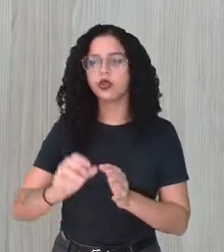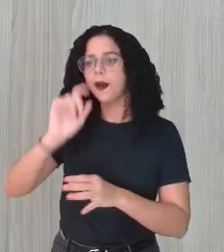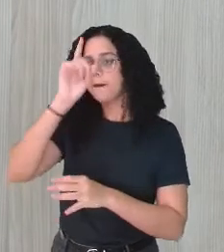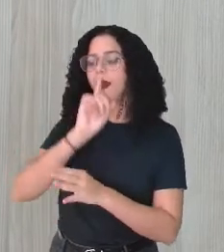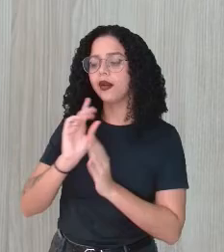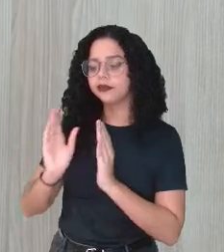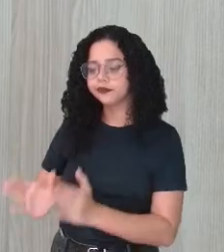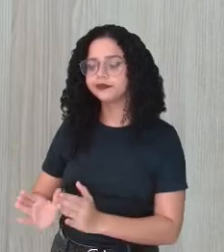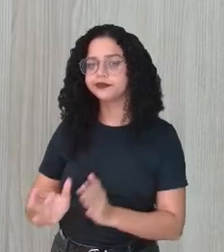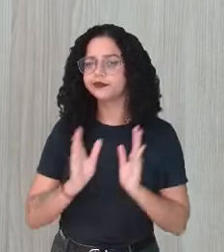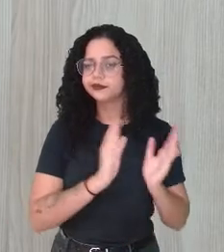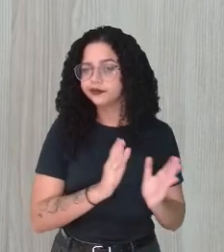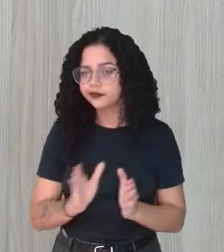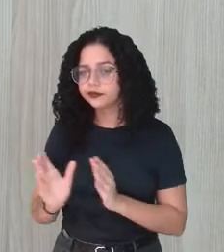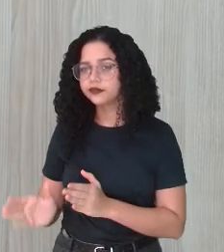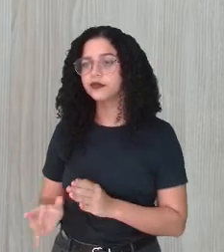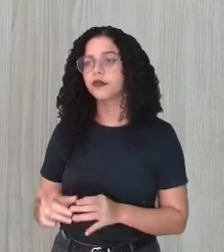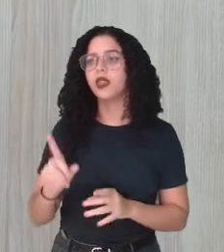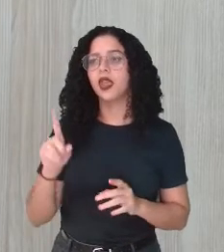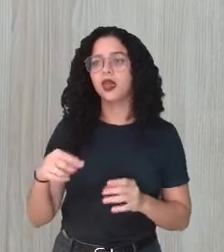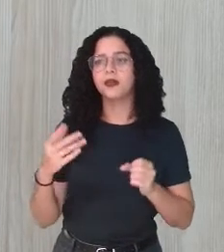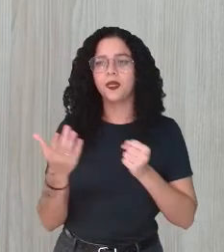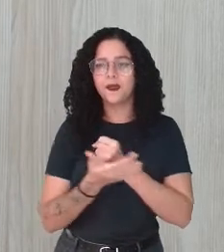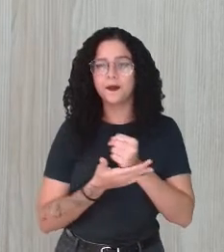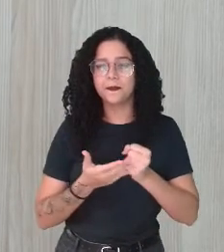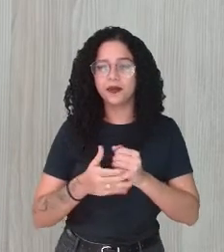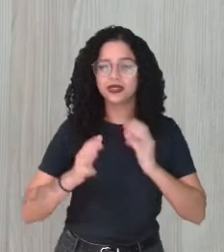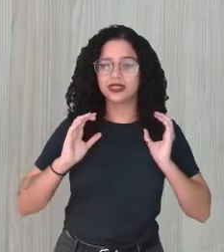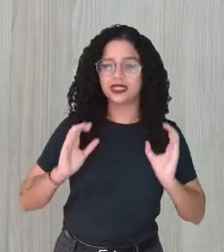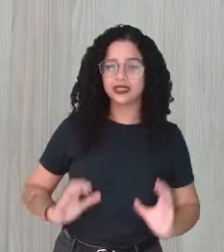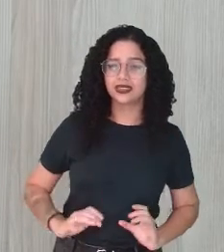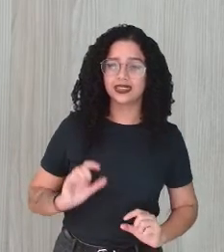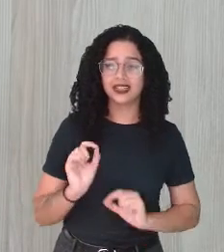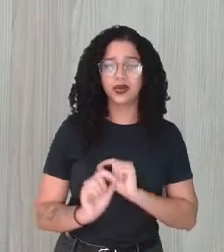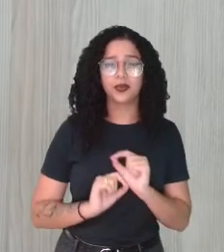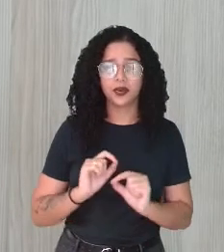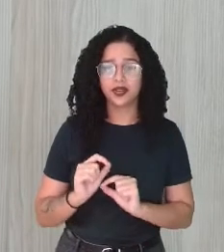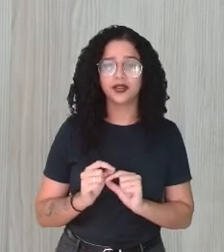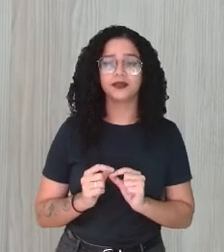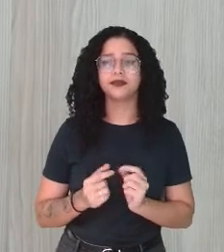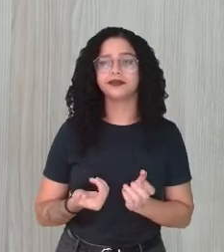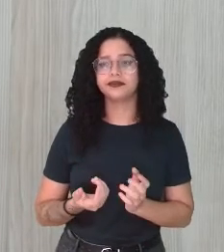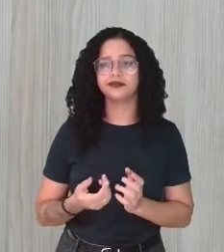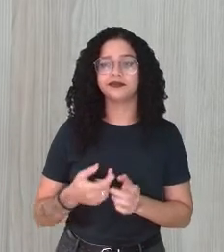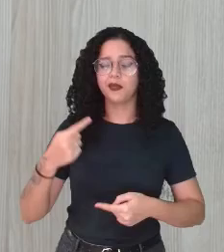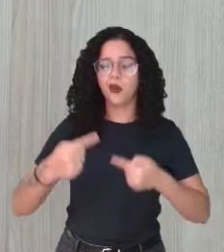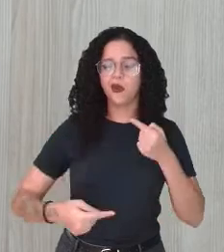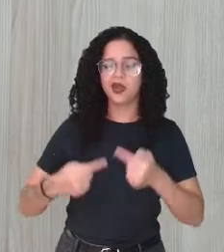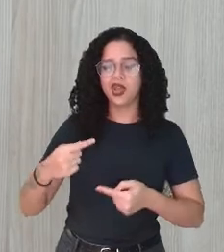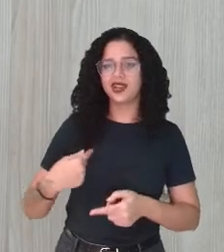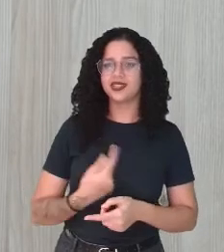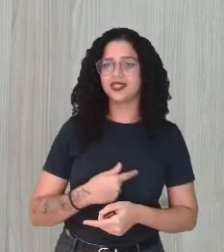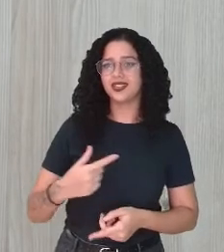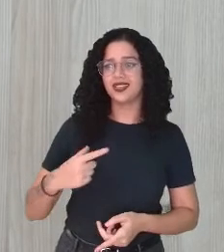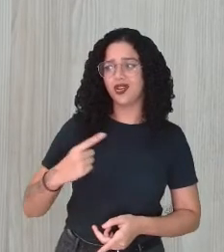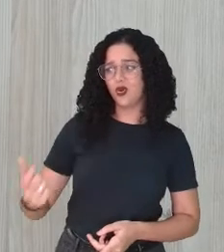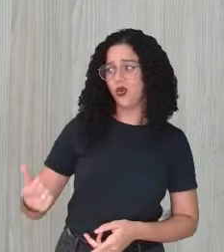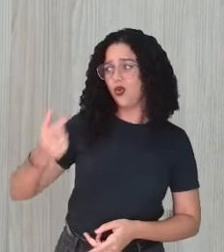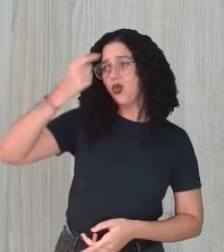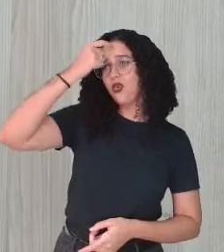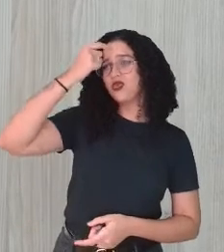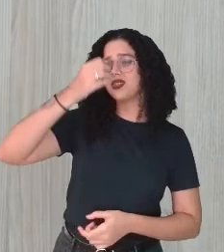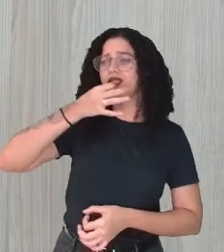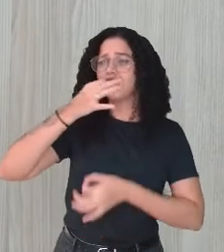mais, vamos dizer assim, de engajamento, de cidadania, que é a questão política, da gente ter essa consciência crítica,